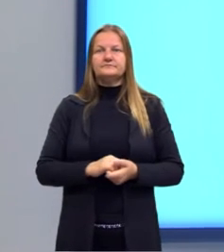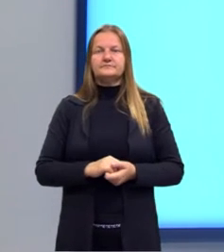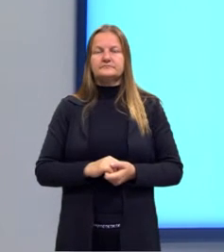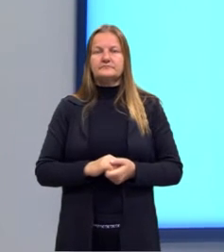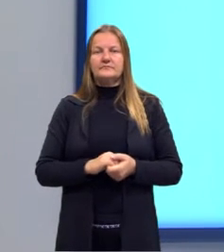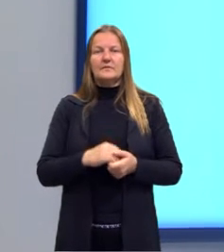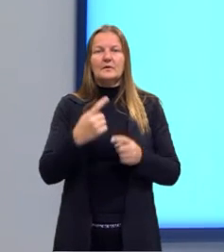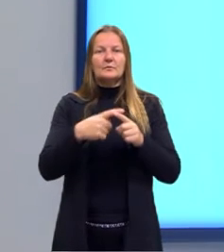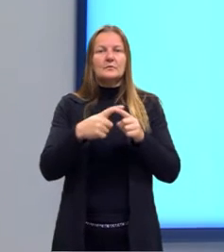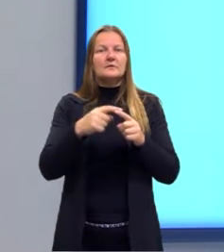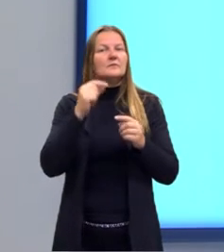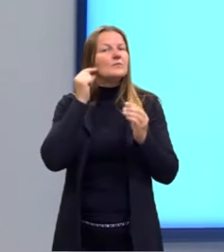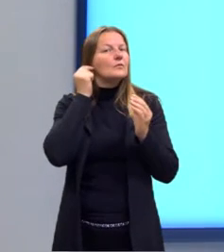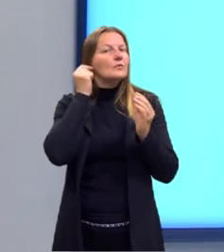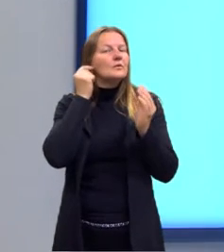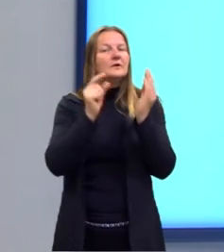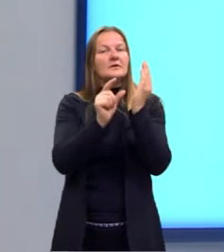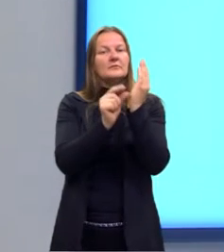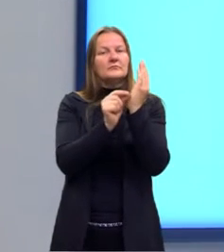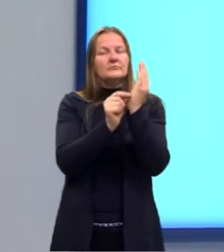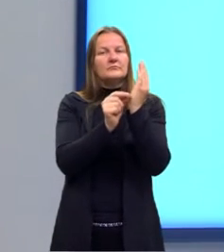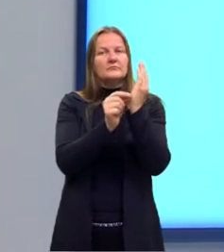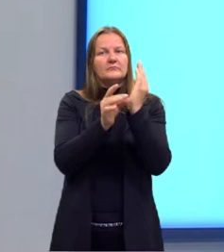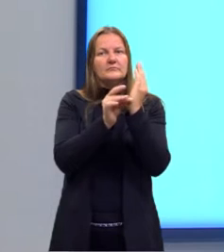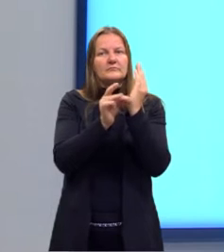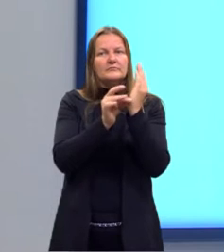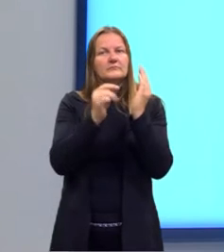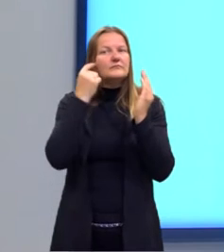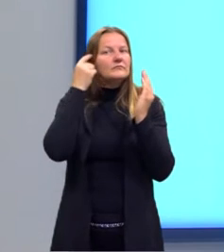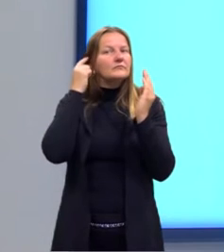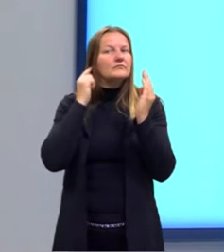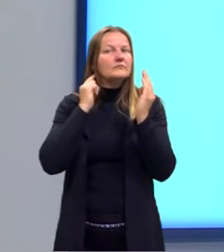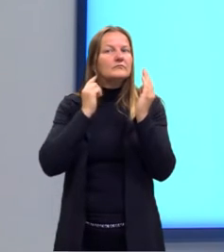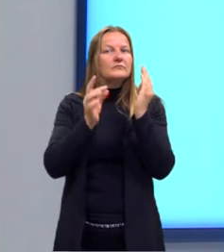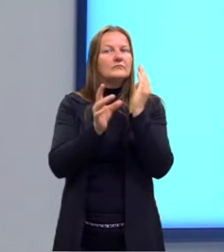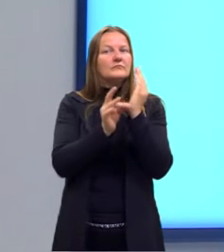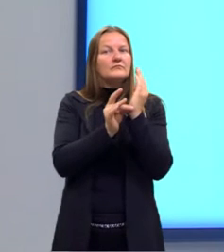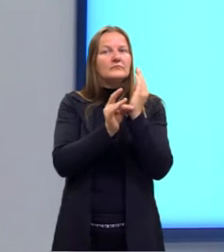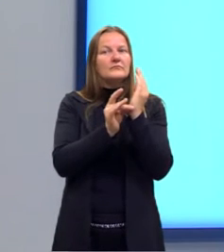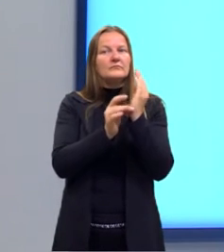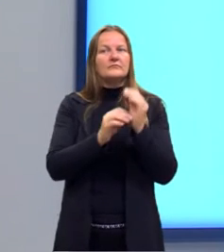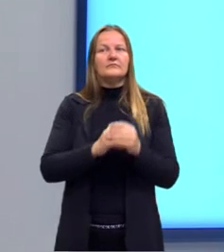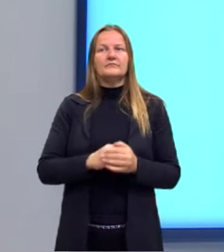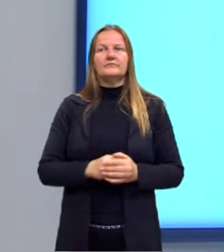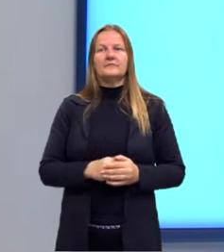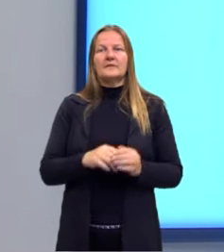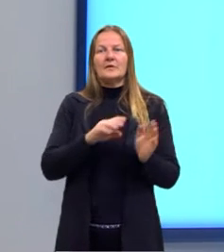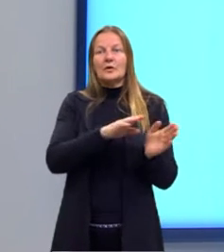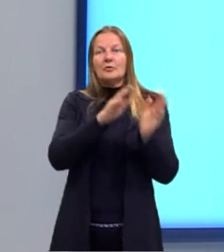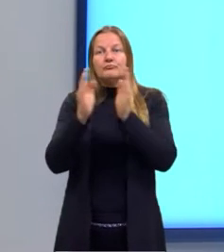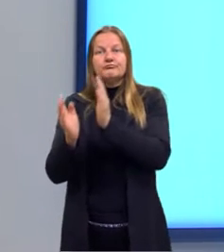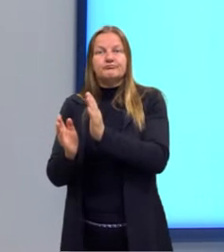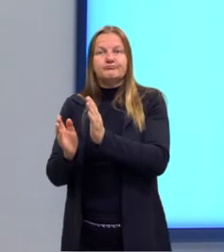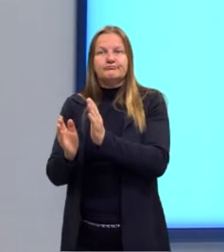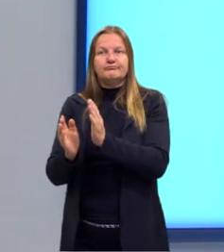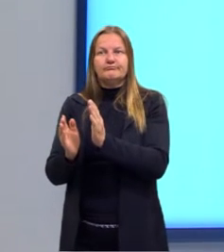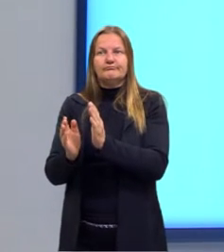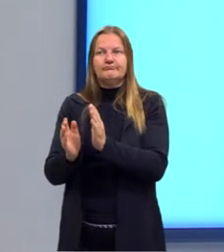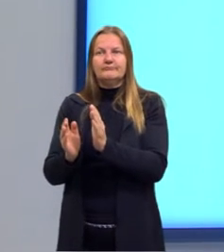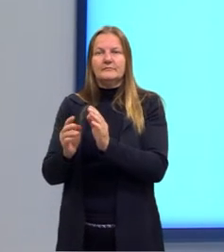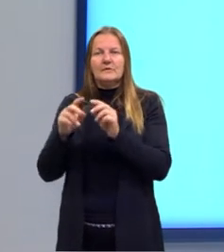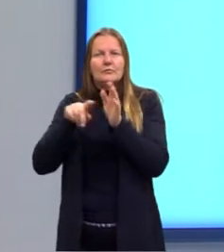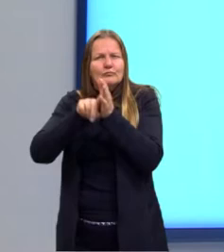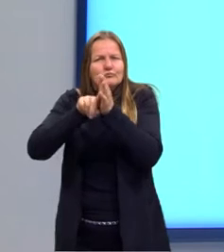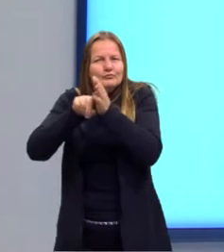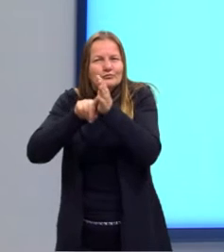preso até aí ok já analisamos S cruzamento e agora